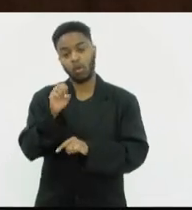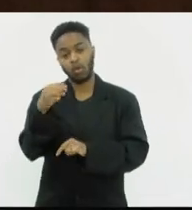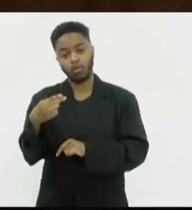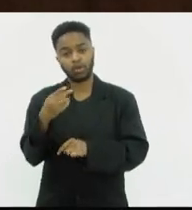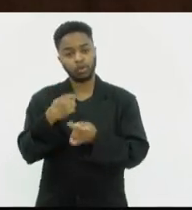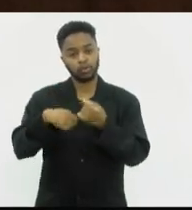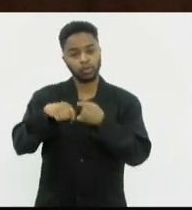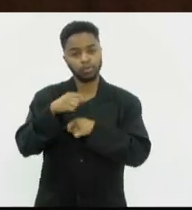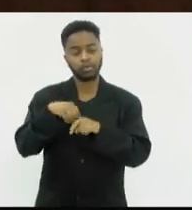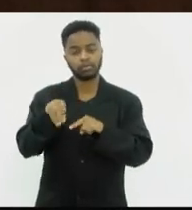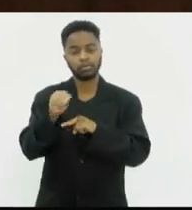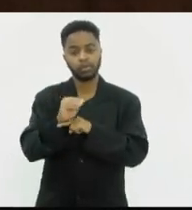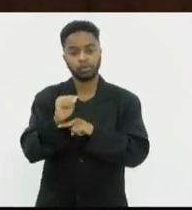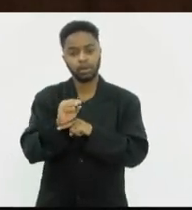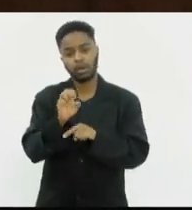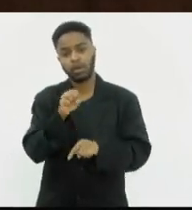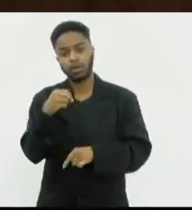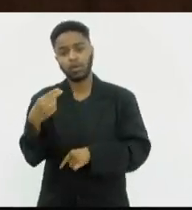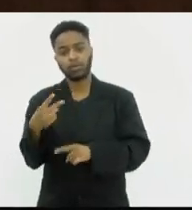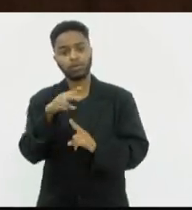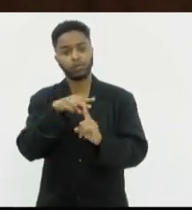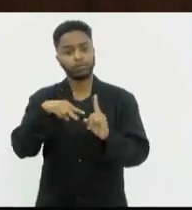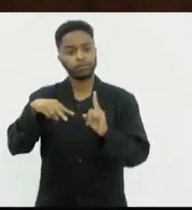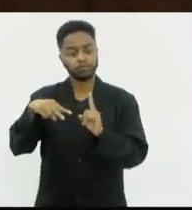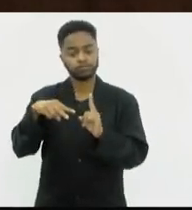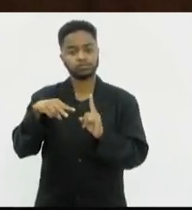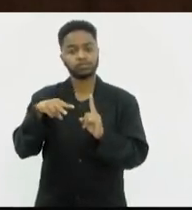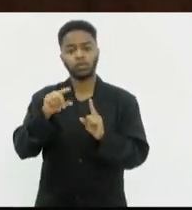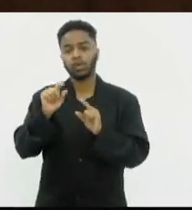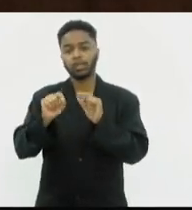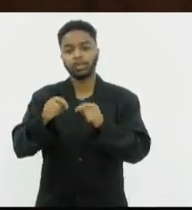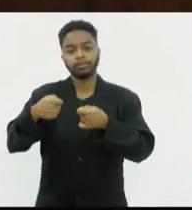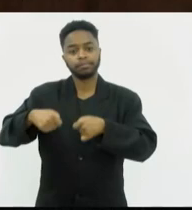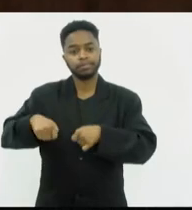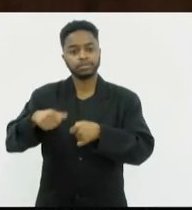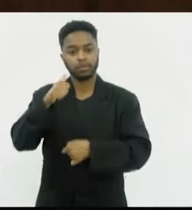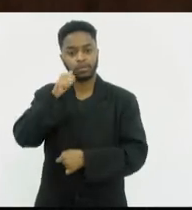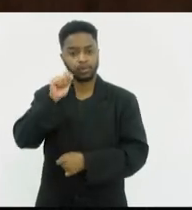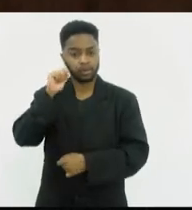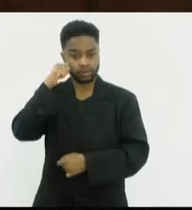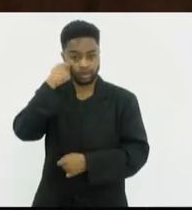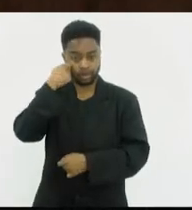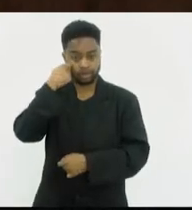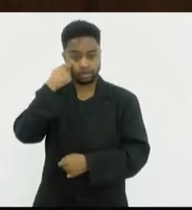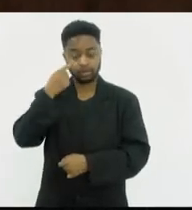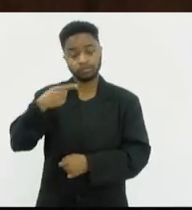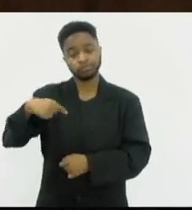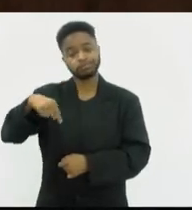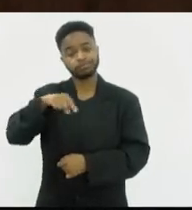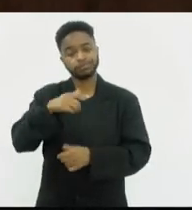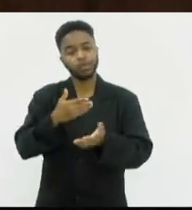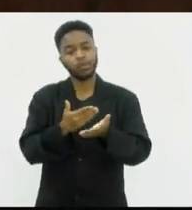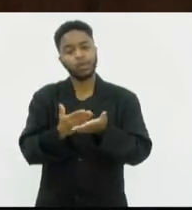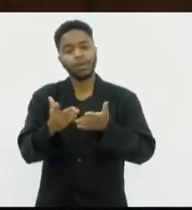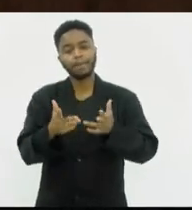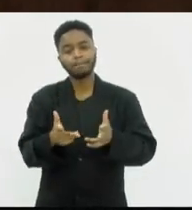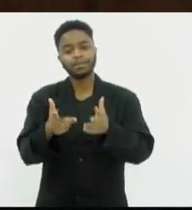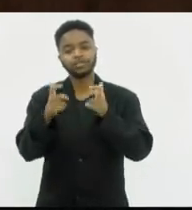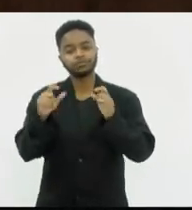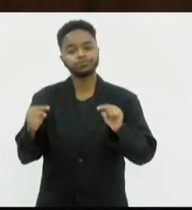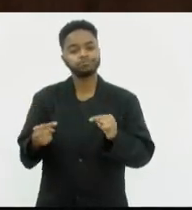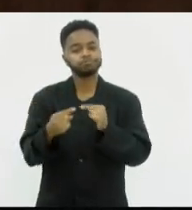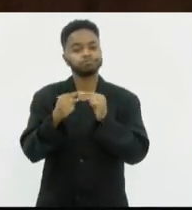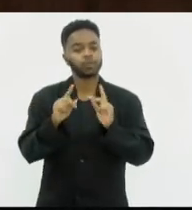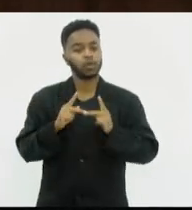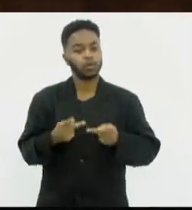cuidado, ou do ponto de vista das demandas das mulheres negras, você passa a ter uma visão mais